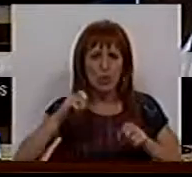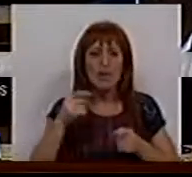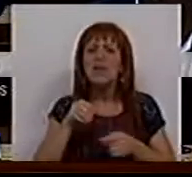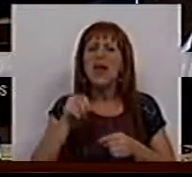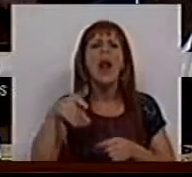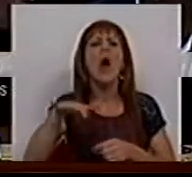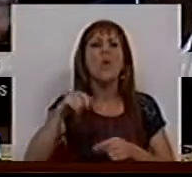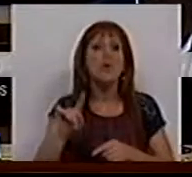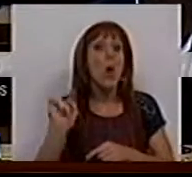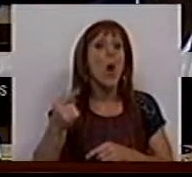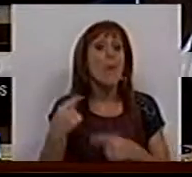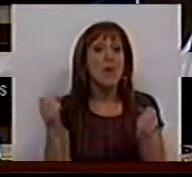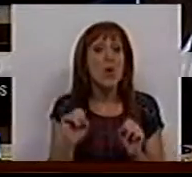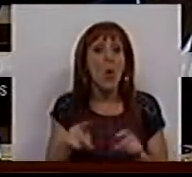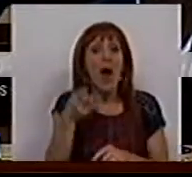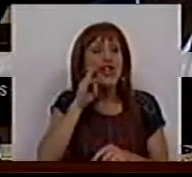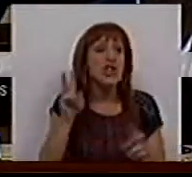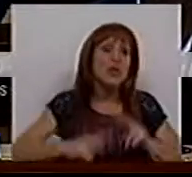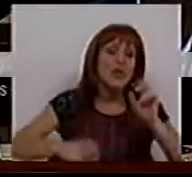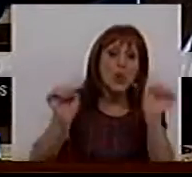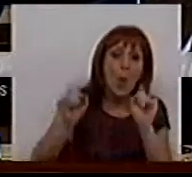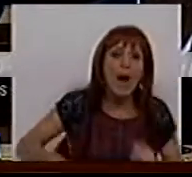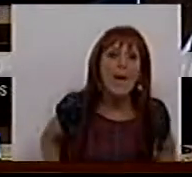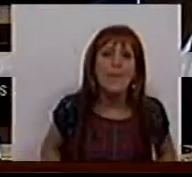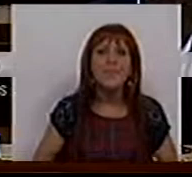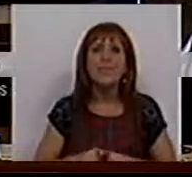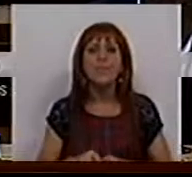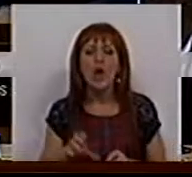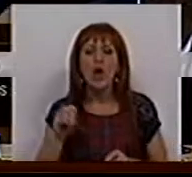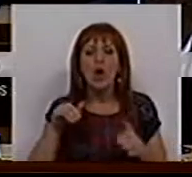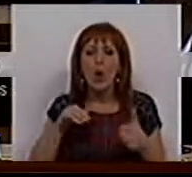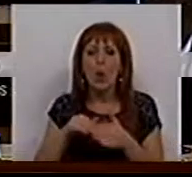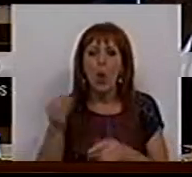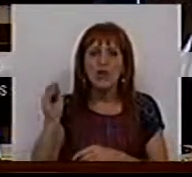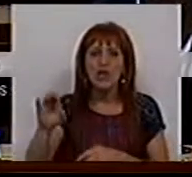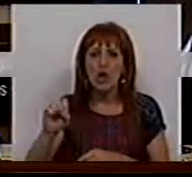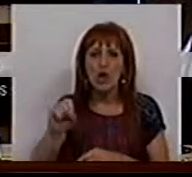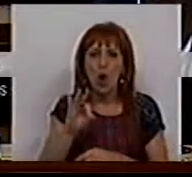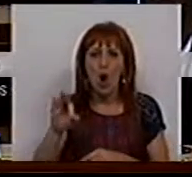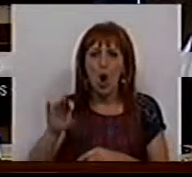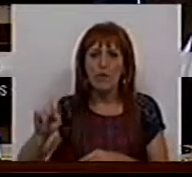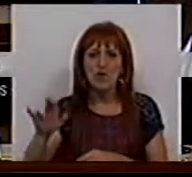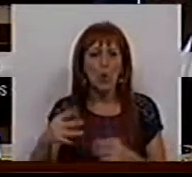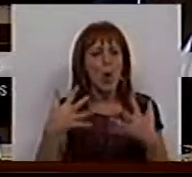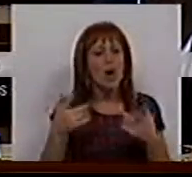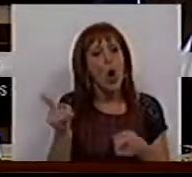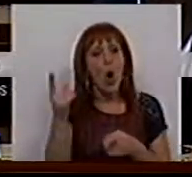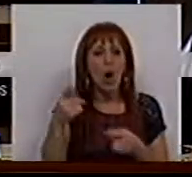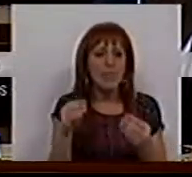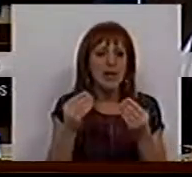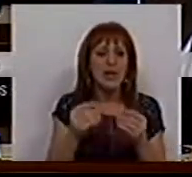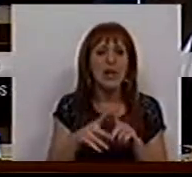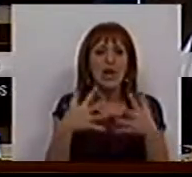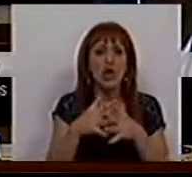seu paradeiro desde que não houvesse perdões fiscais, contas em offshore, desde que não houvesse uma estrutura fiscal que